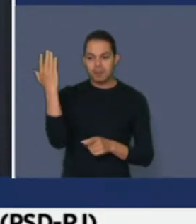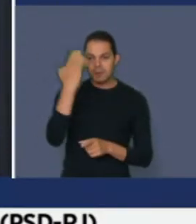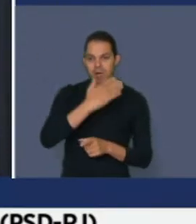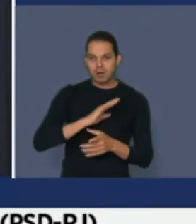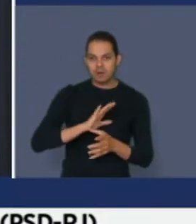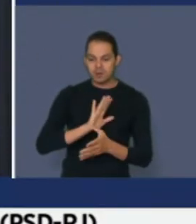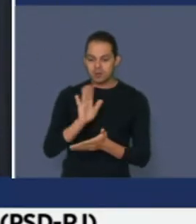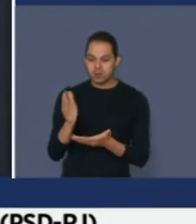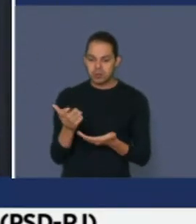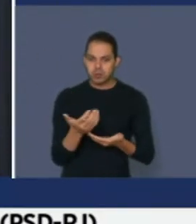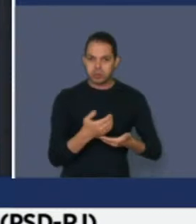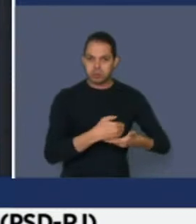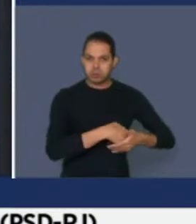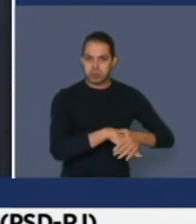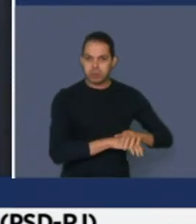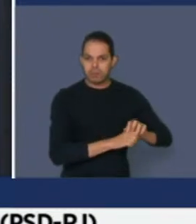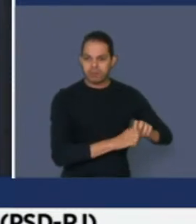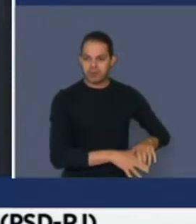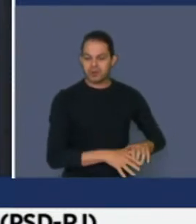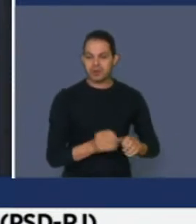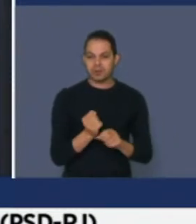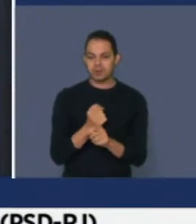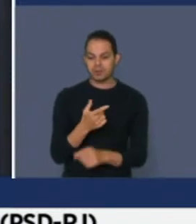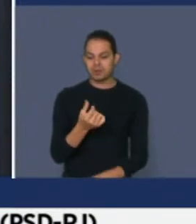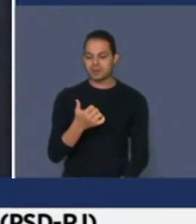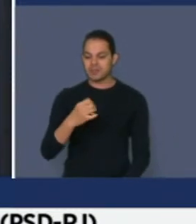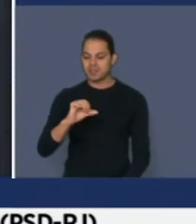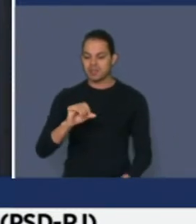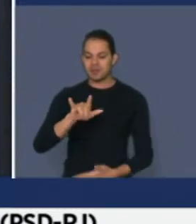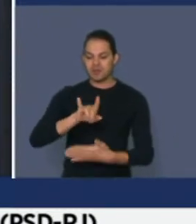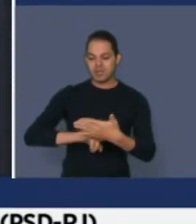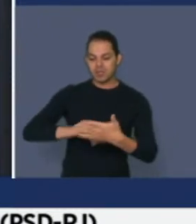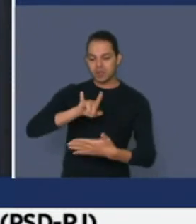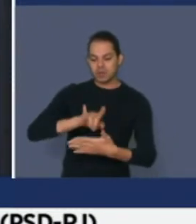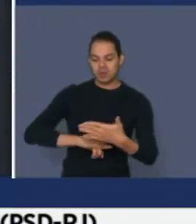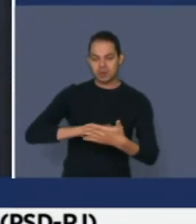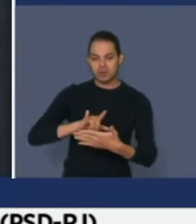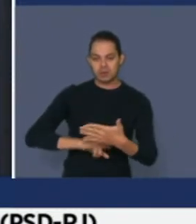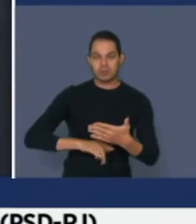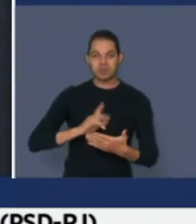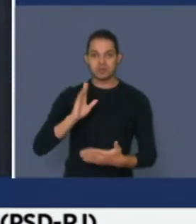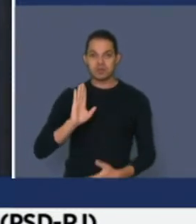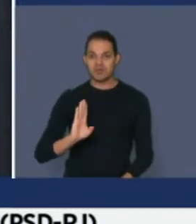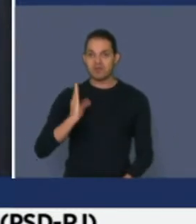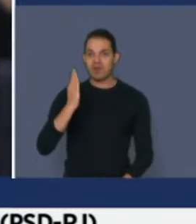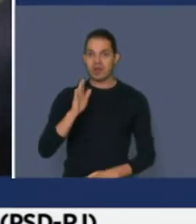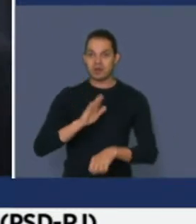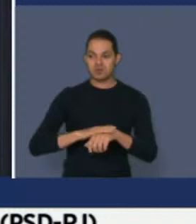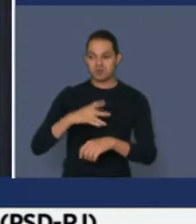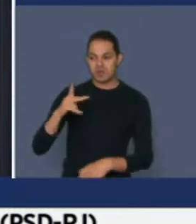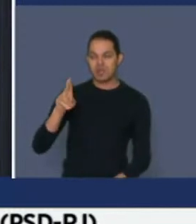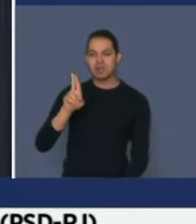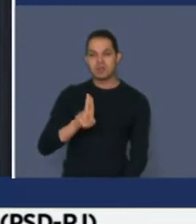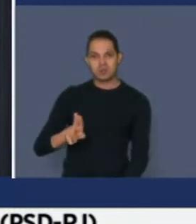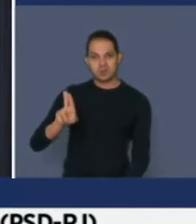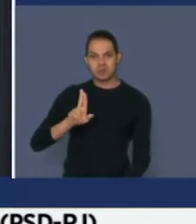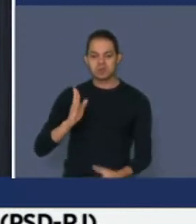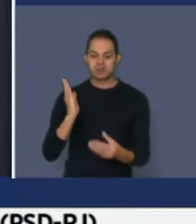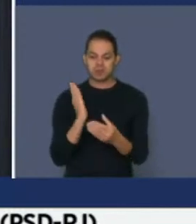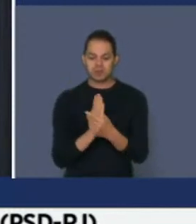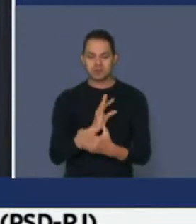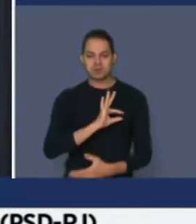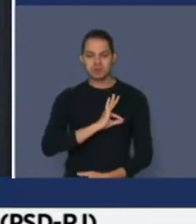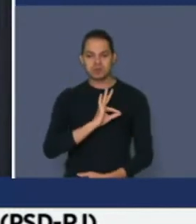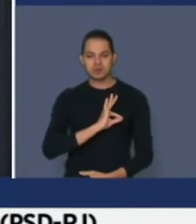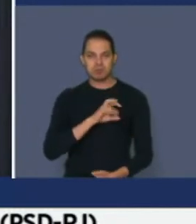setembro de 2019, a representada fez o uso de documento ideologicamente falso em inquérito policial e em ação